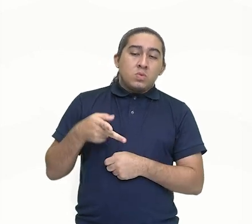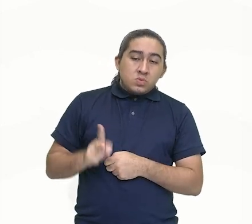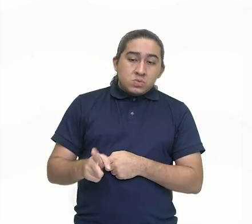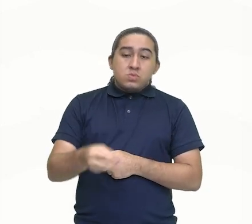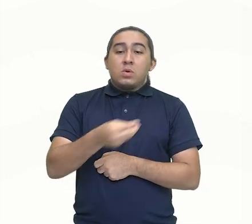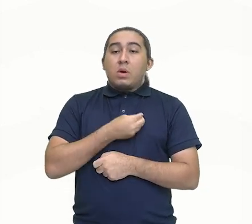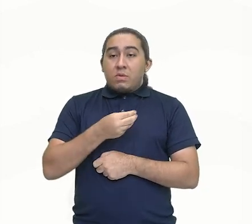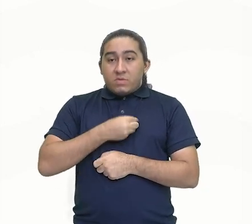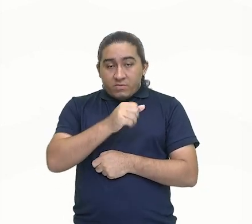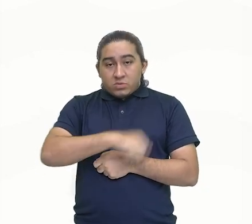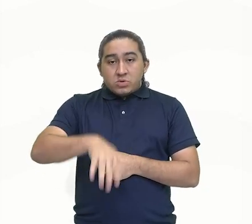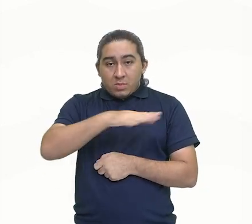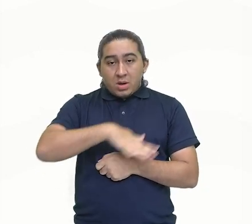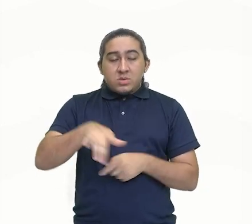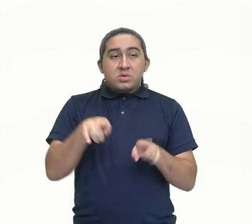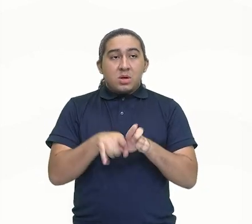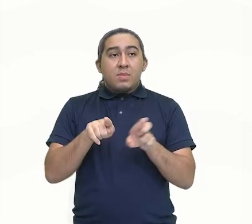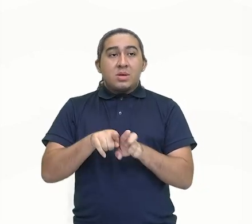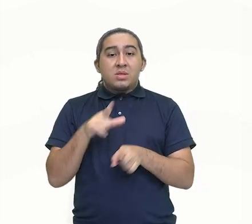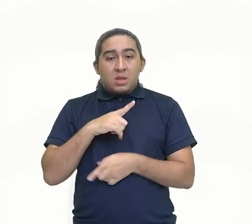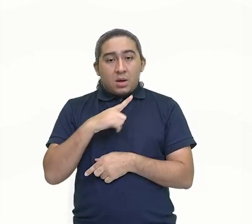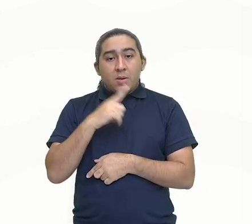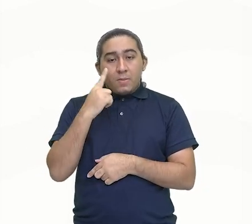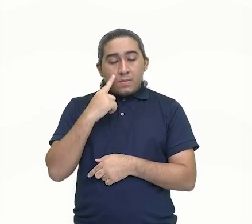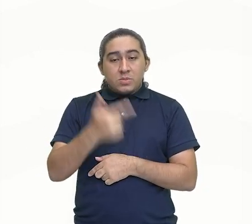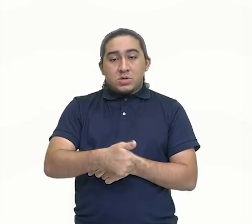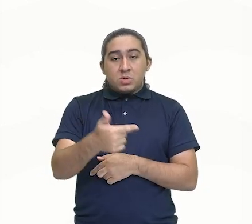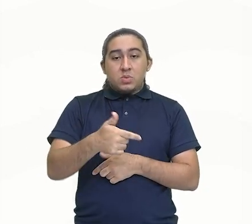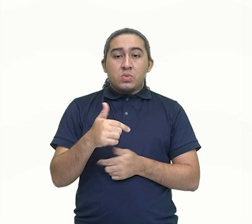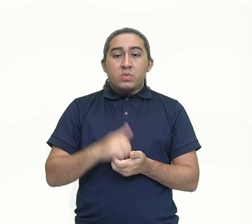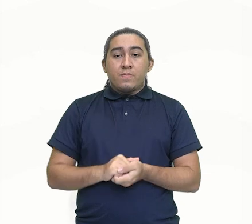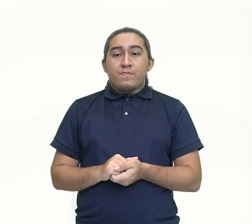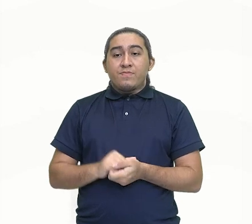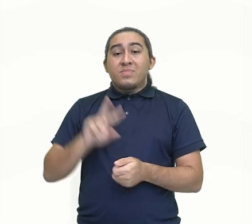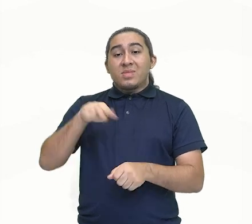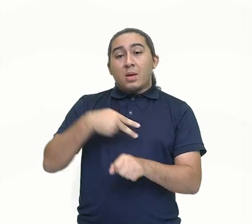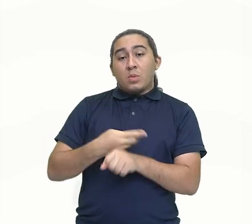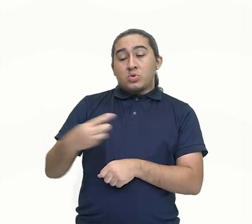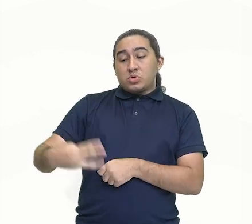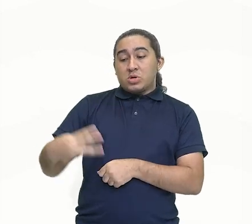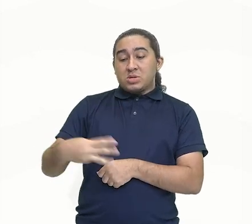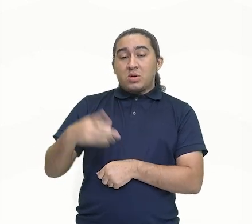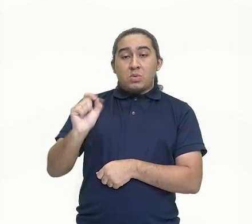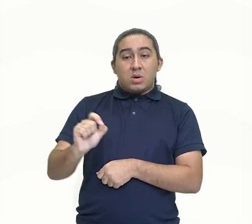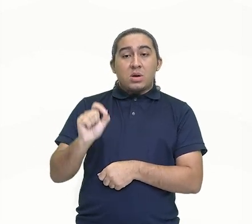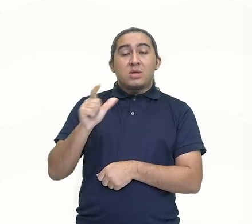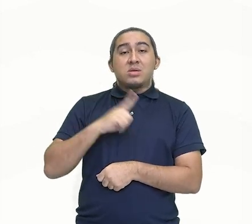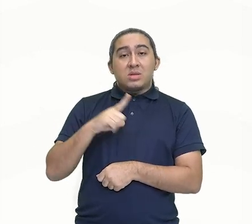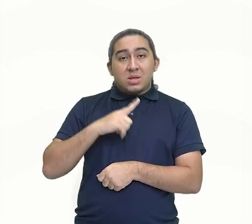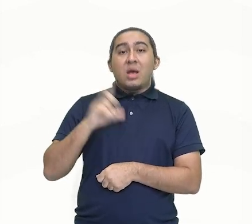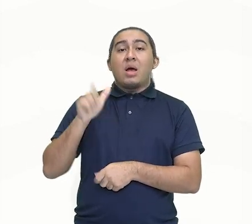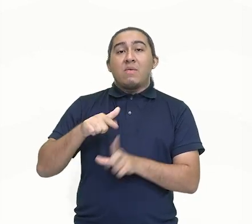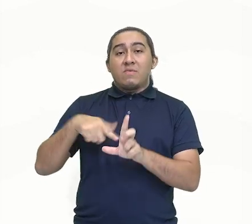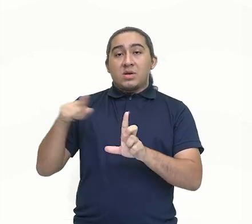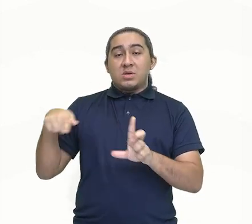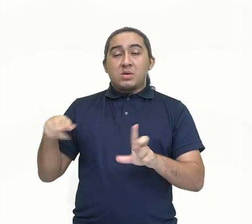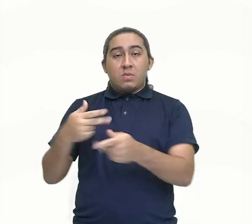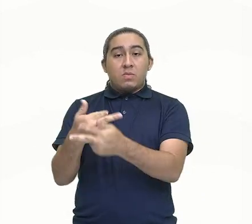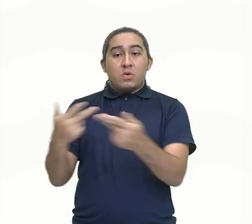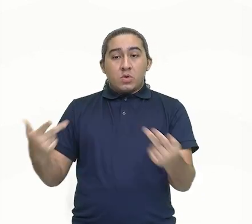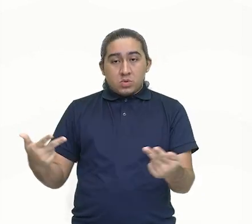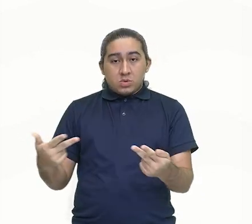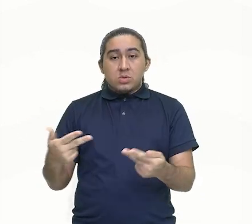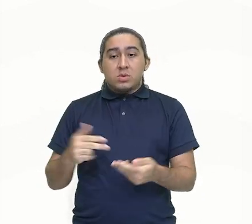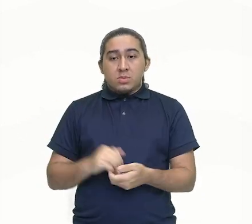permanecerem vivos no ambiente, teve o processo de adaptação, e todos esses, na sequência, levam à